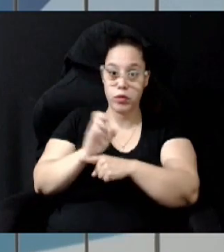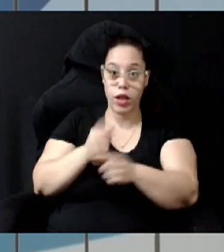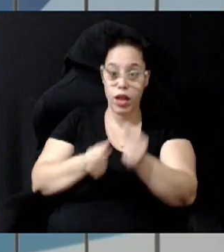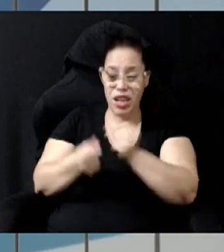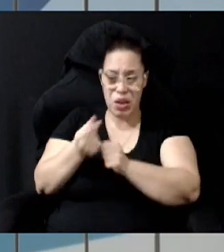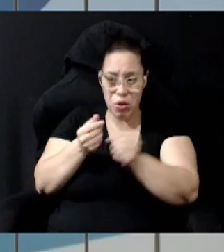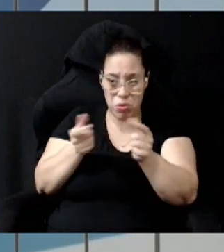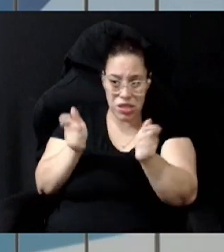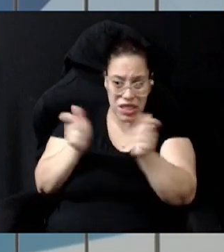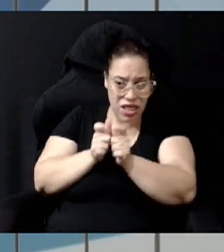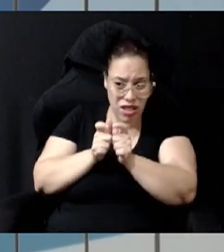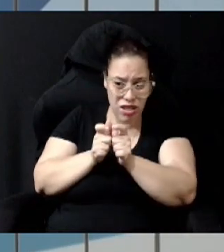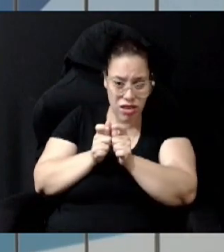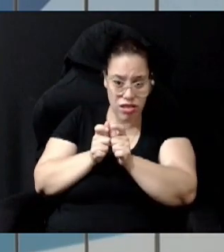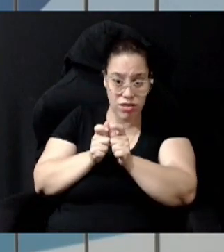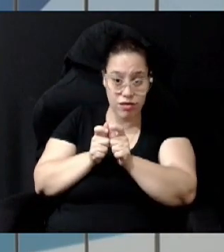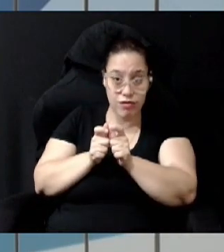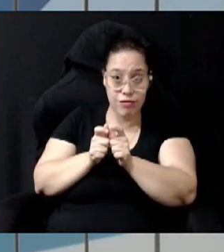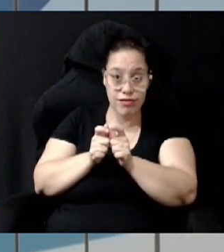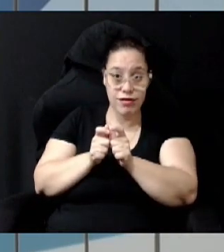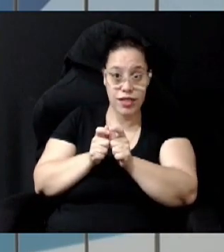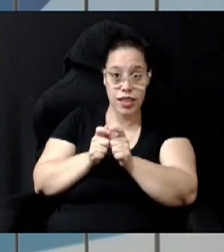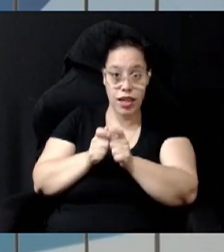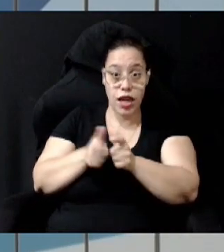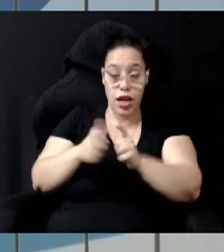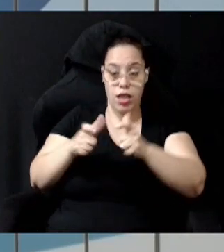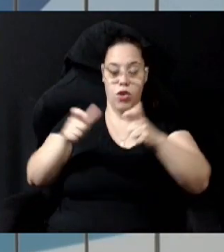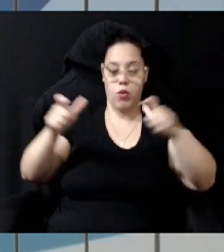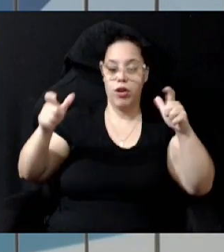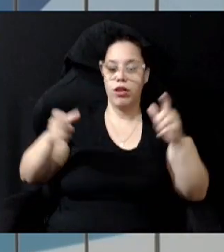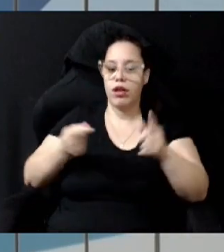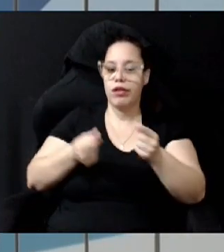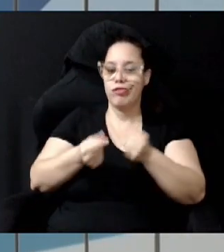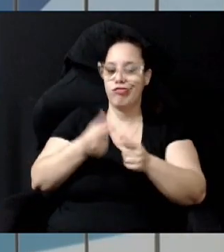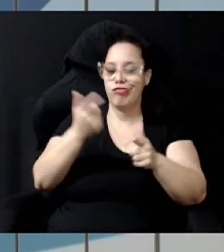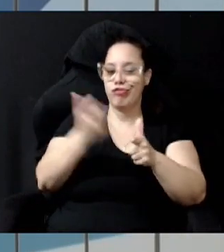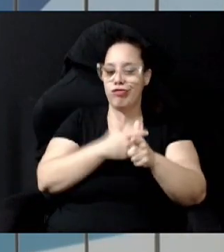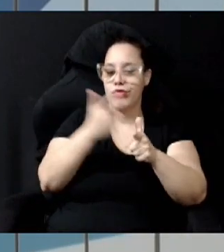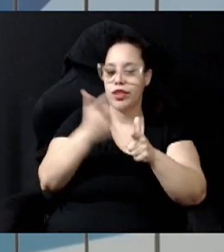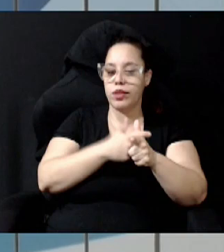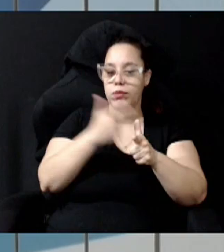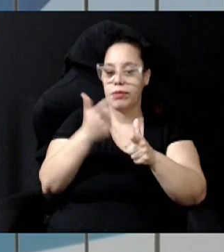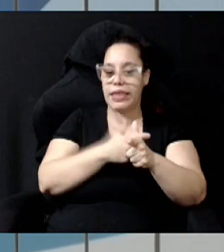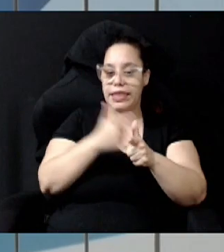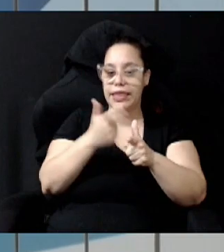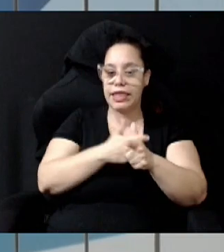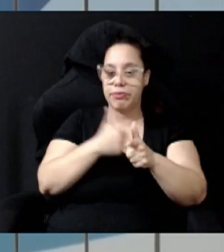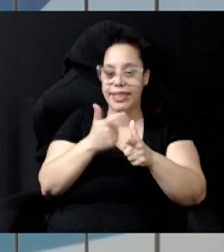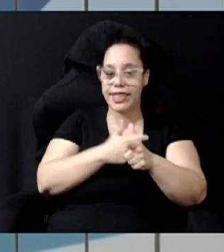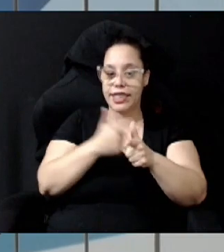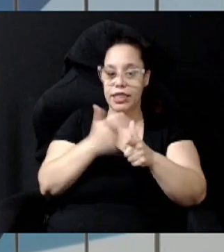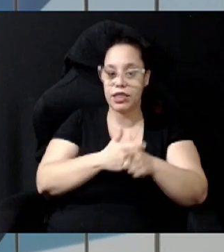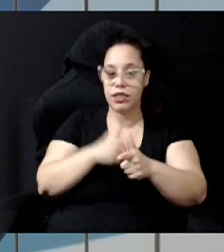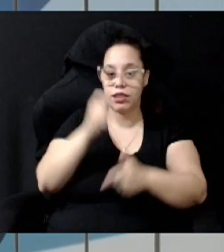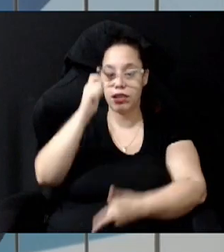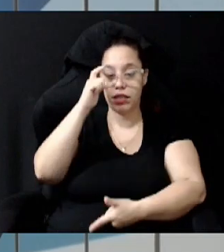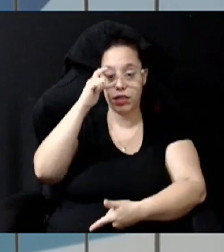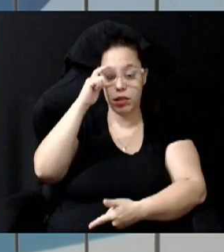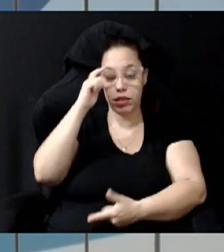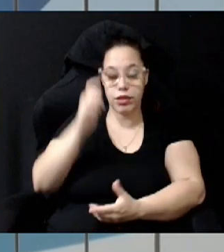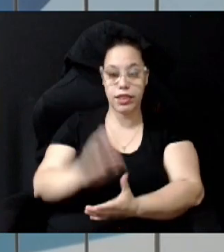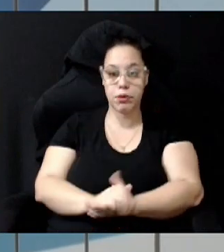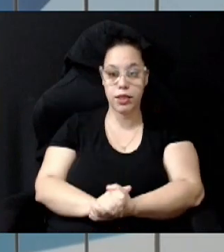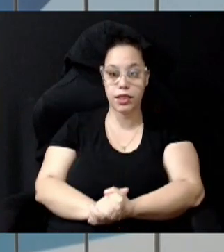viu obrigado a aumentar a despesa através das emendas impositivas e outras tantas